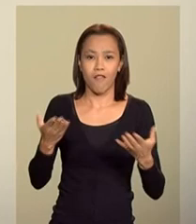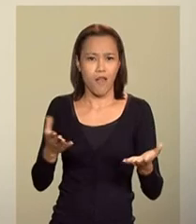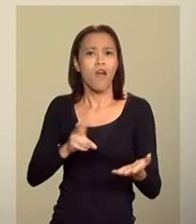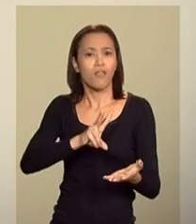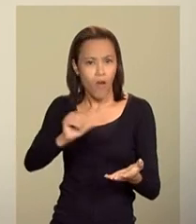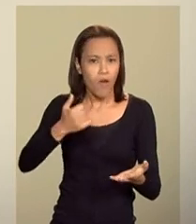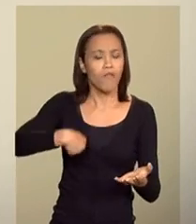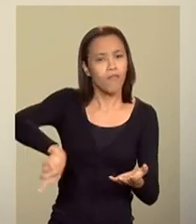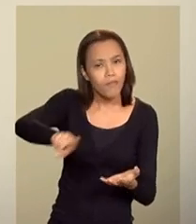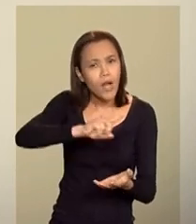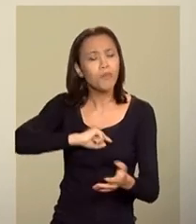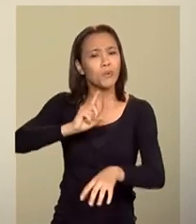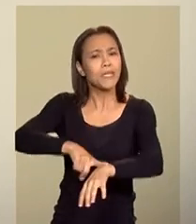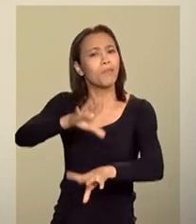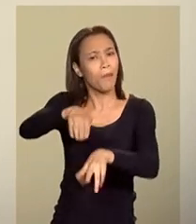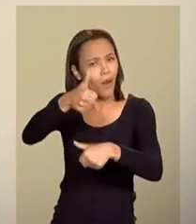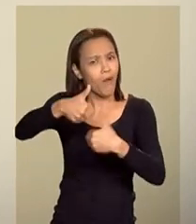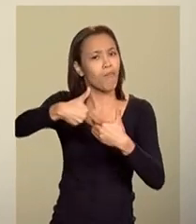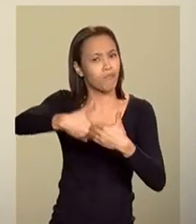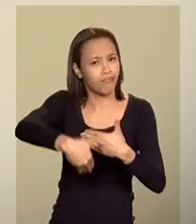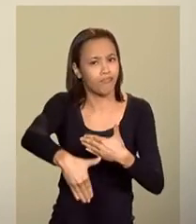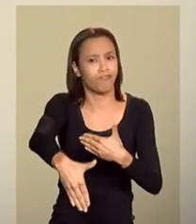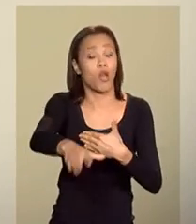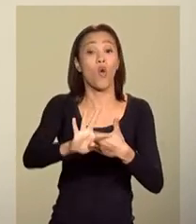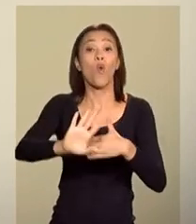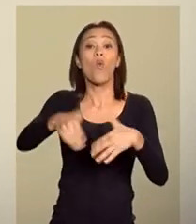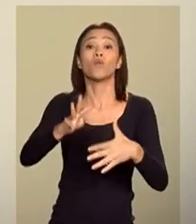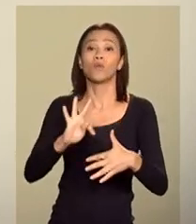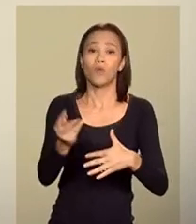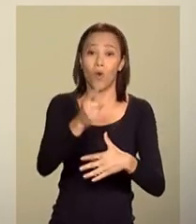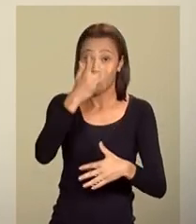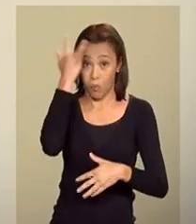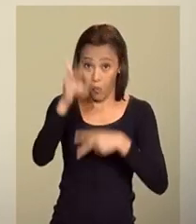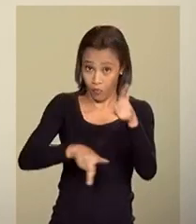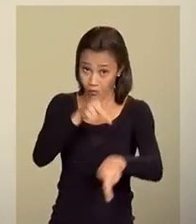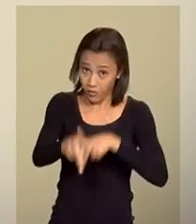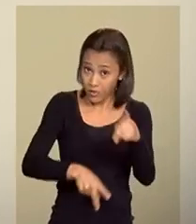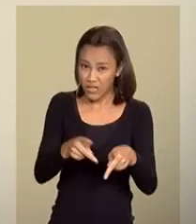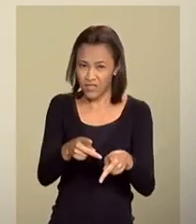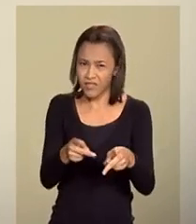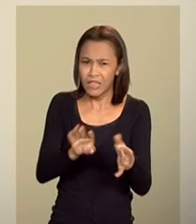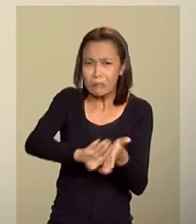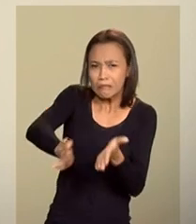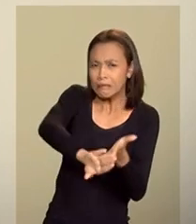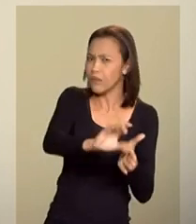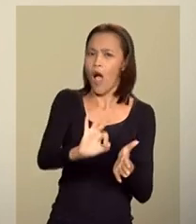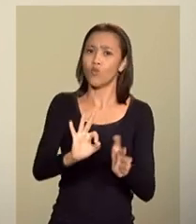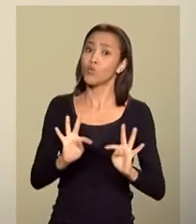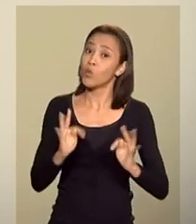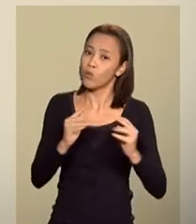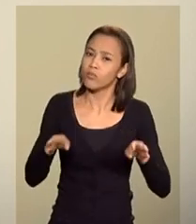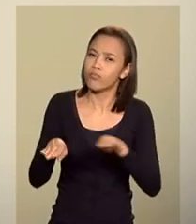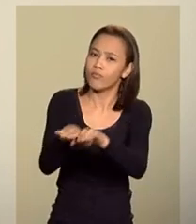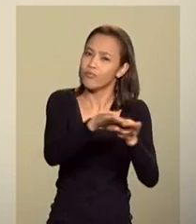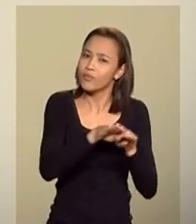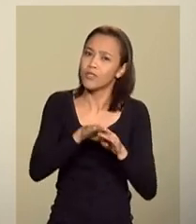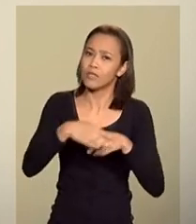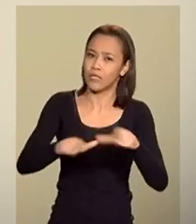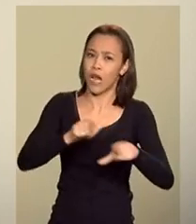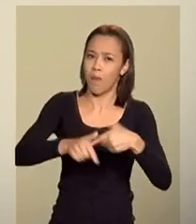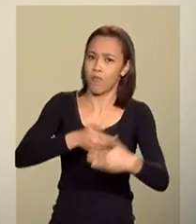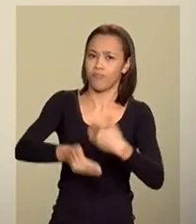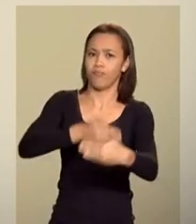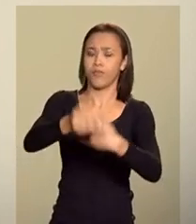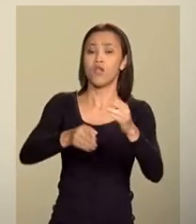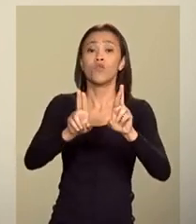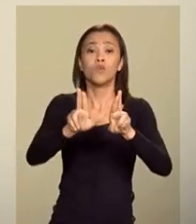vamos viver um tempo ainda melhor quando todos os brasileiros sem exceção trabalharem para unir e construir